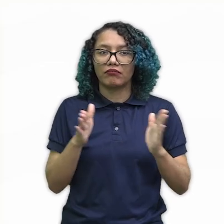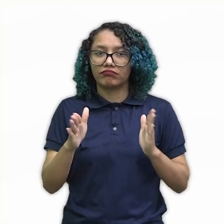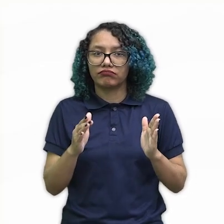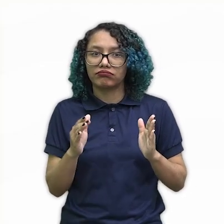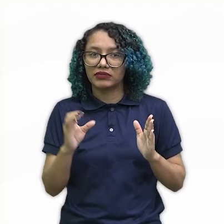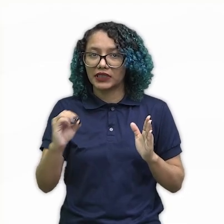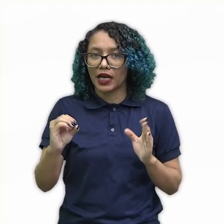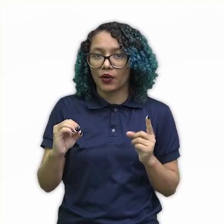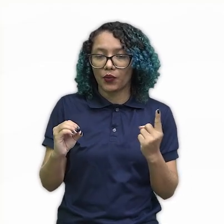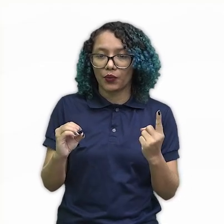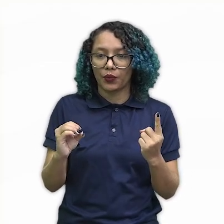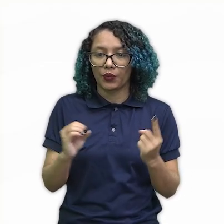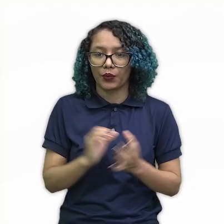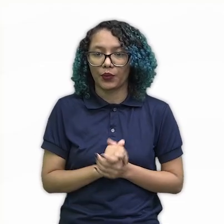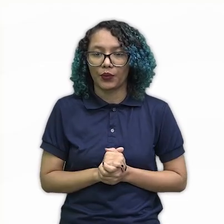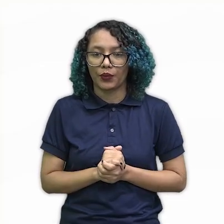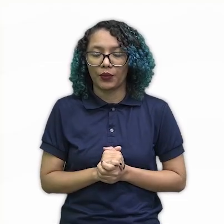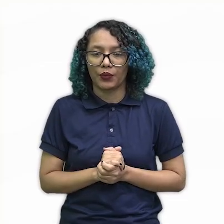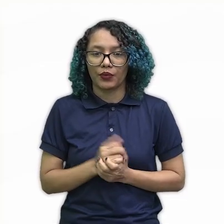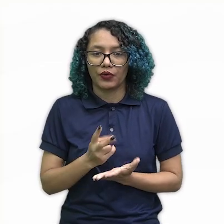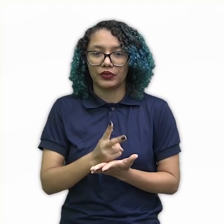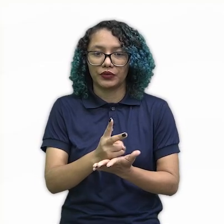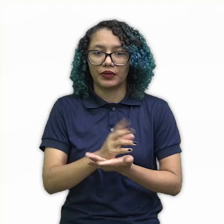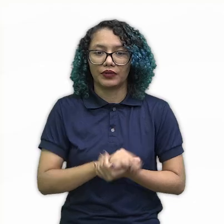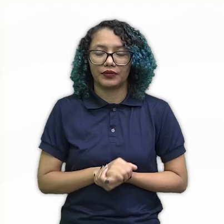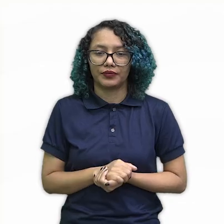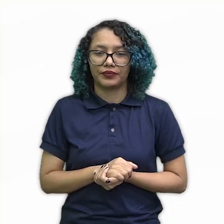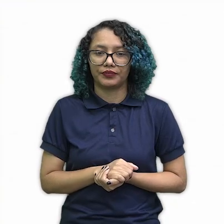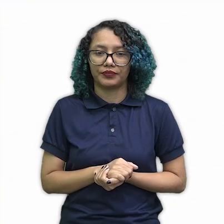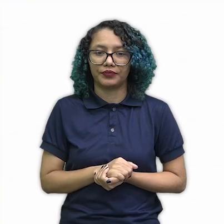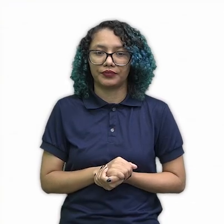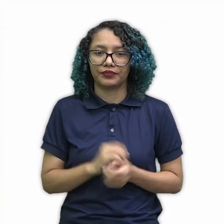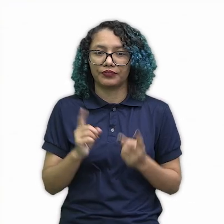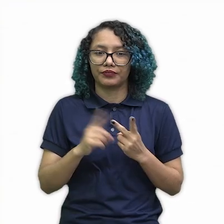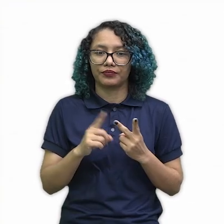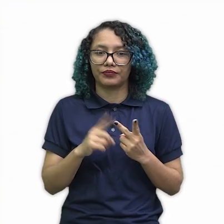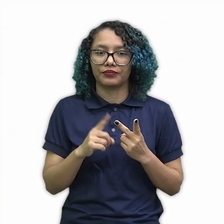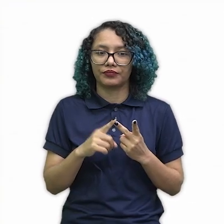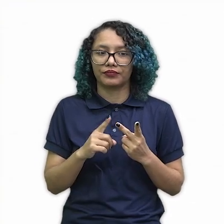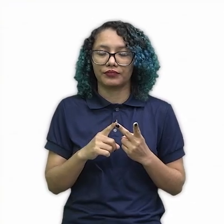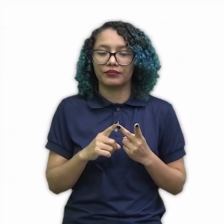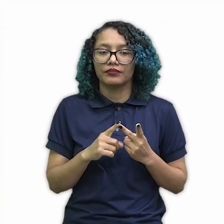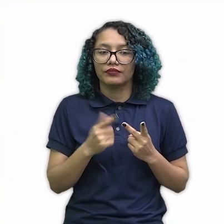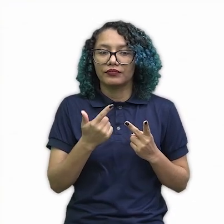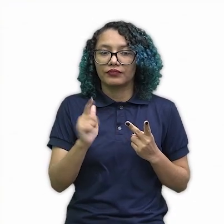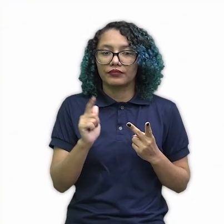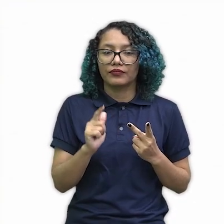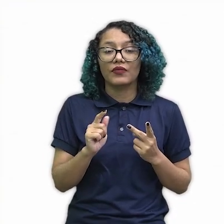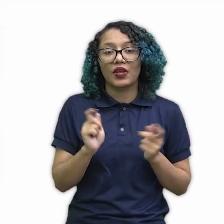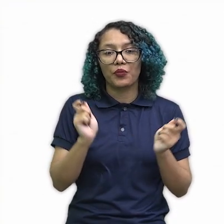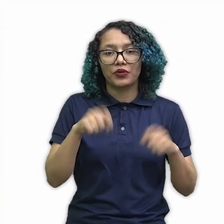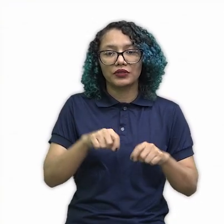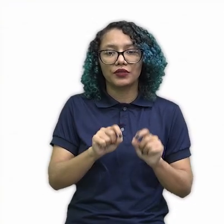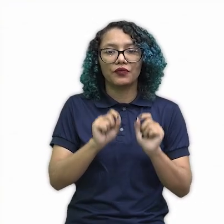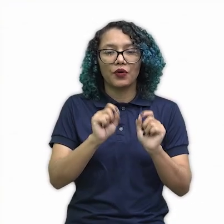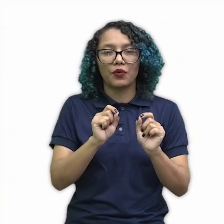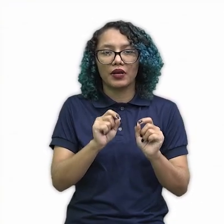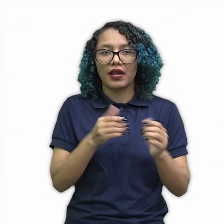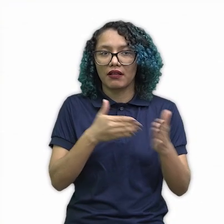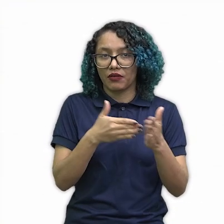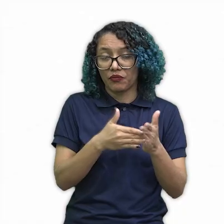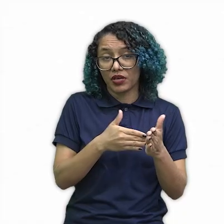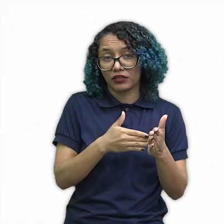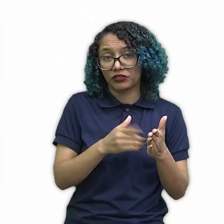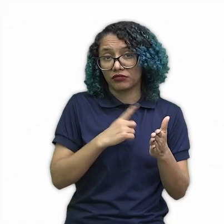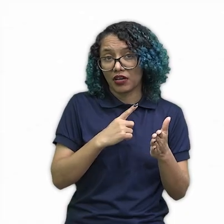Temos mais classificação aí, acompanhe comigo. Veja aí o 2, ó. Pode ser finita ou